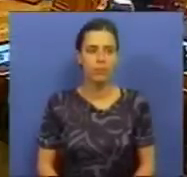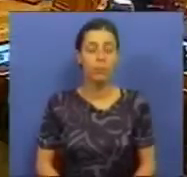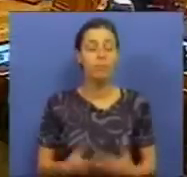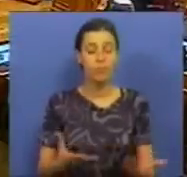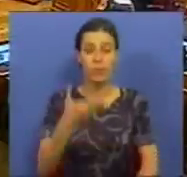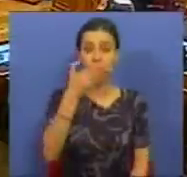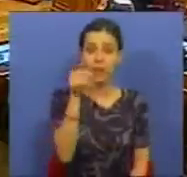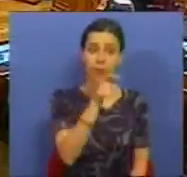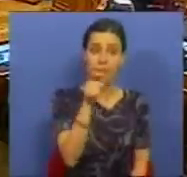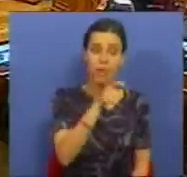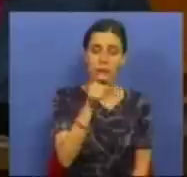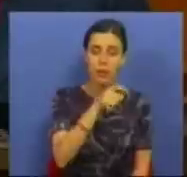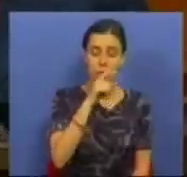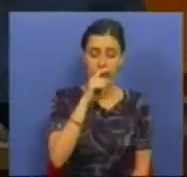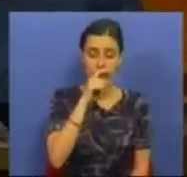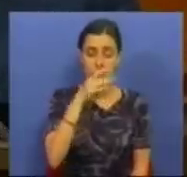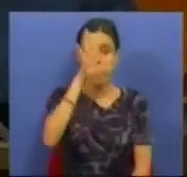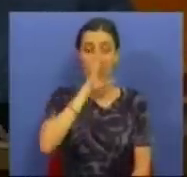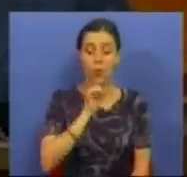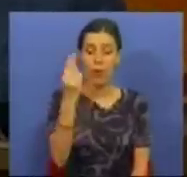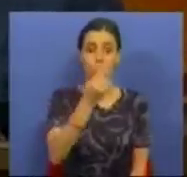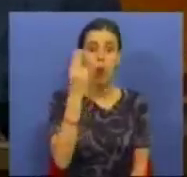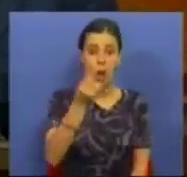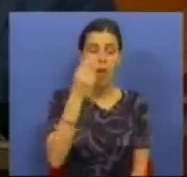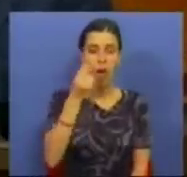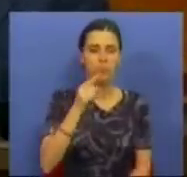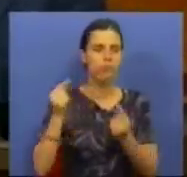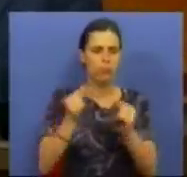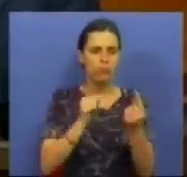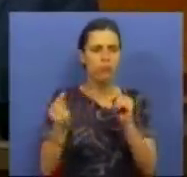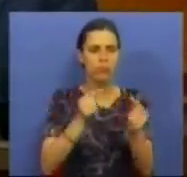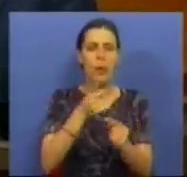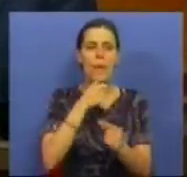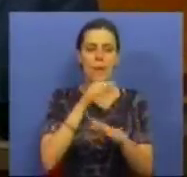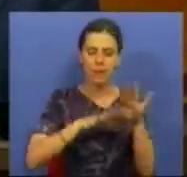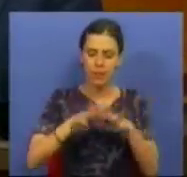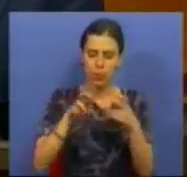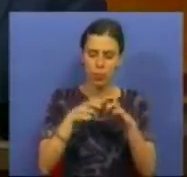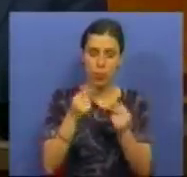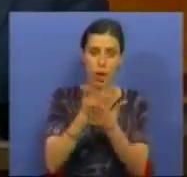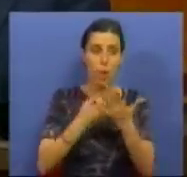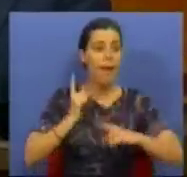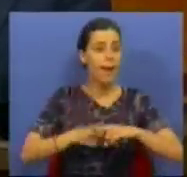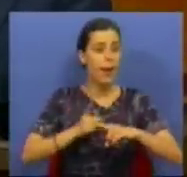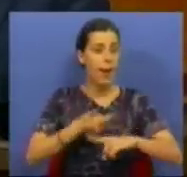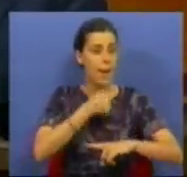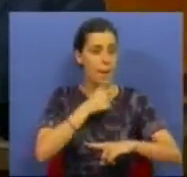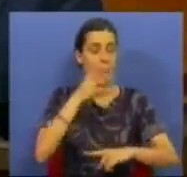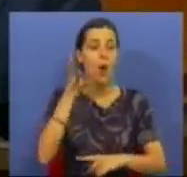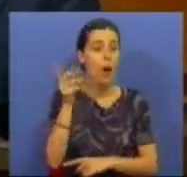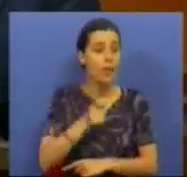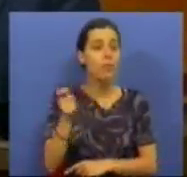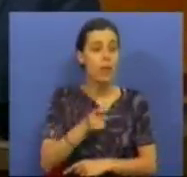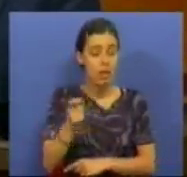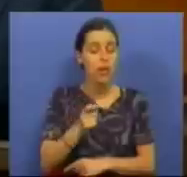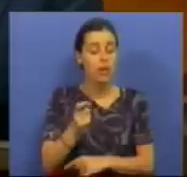Há 7 meses que os governos da União discutem o que fazer com o problema da economia grega. Há 4